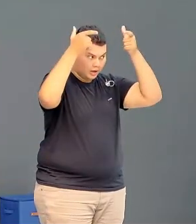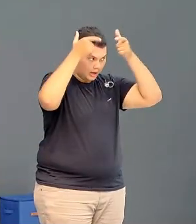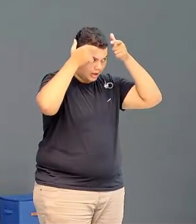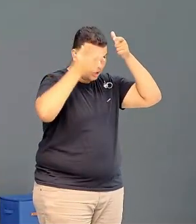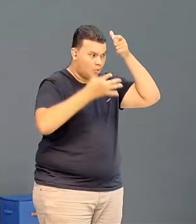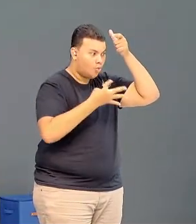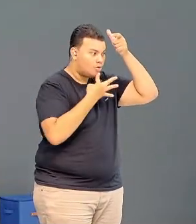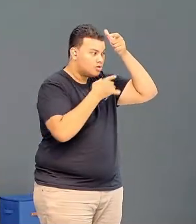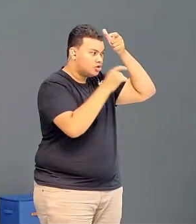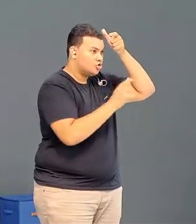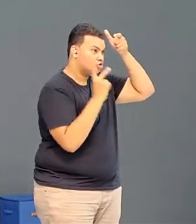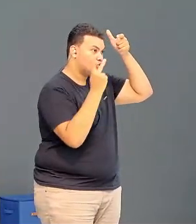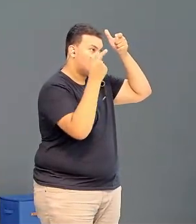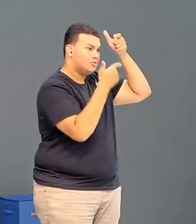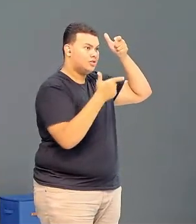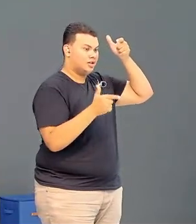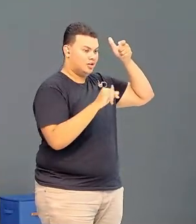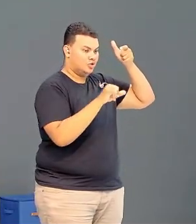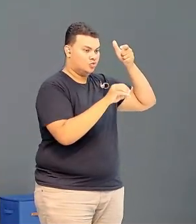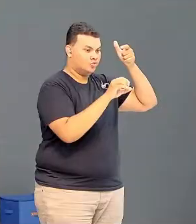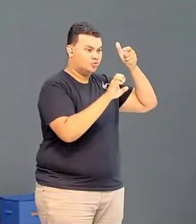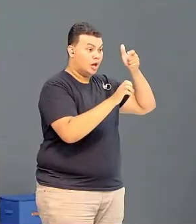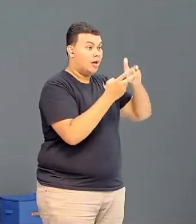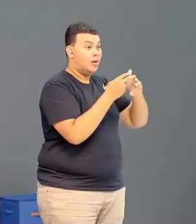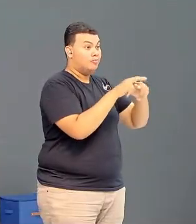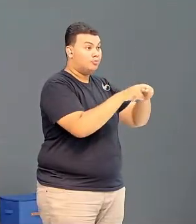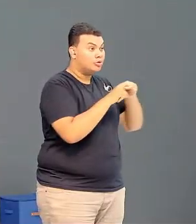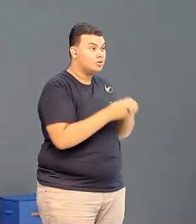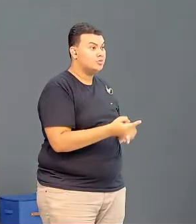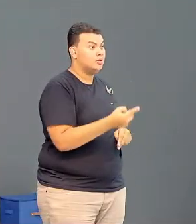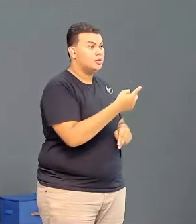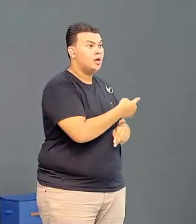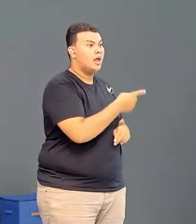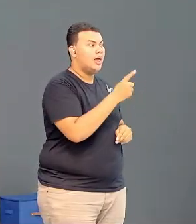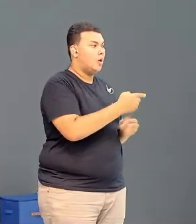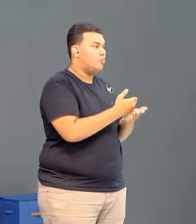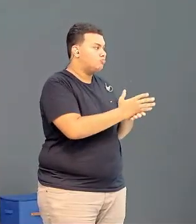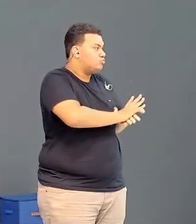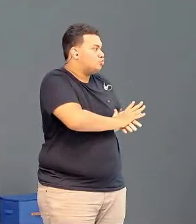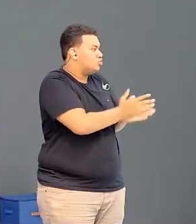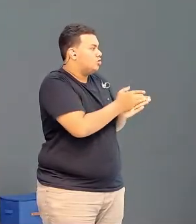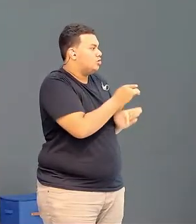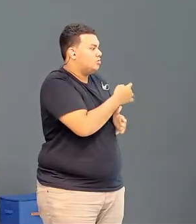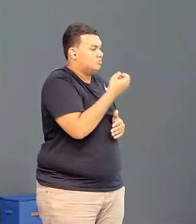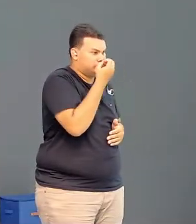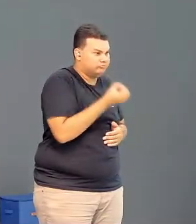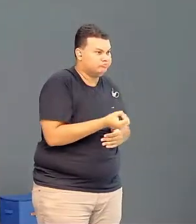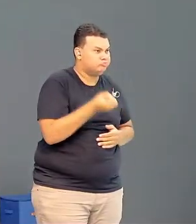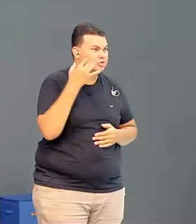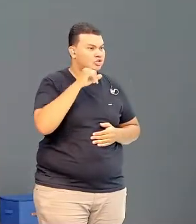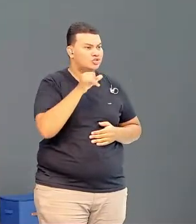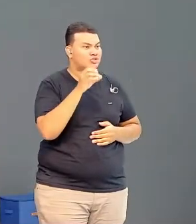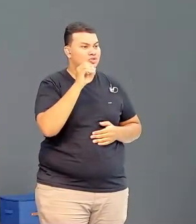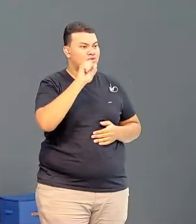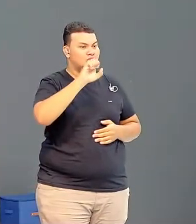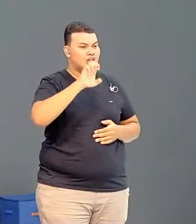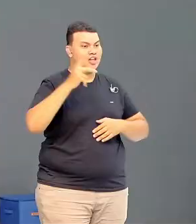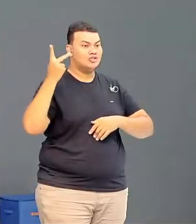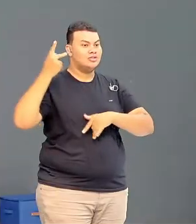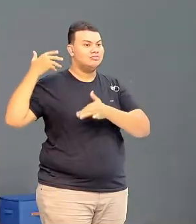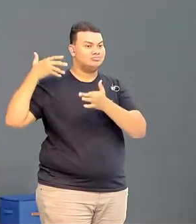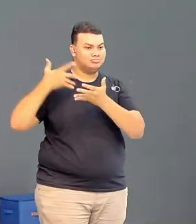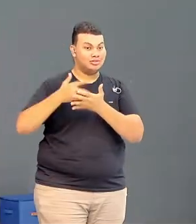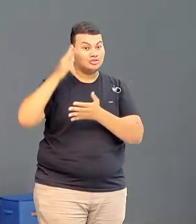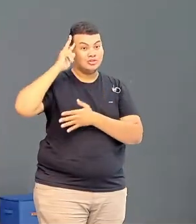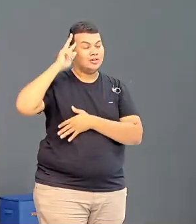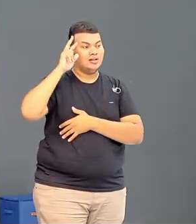José. Então aquela história foi apagada, porque era assim que eles reconstruíam o entendimento histórico, né? Isso não é de hoje, tá,